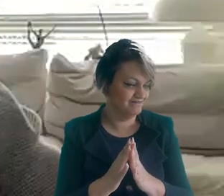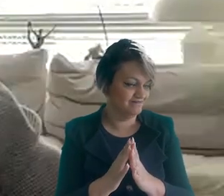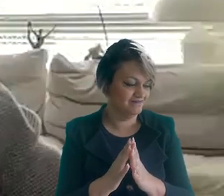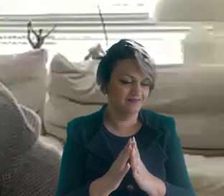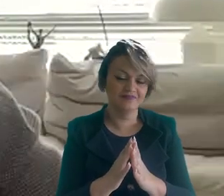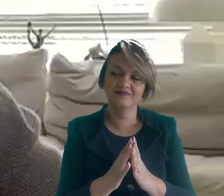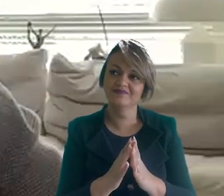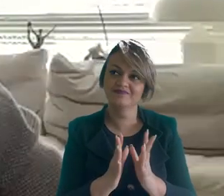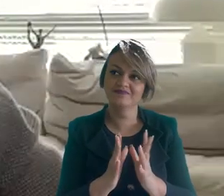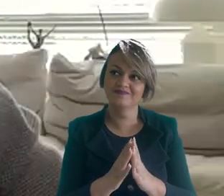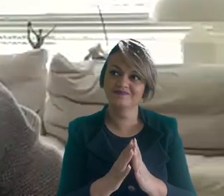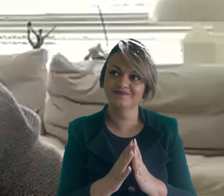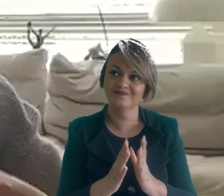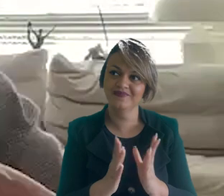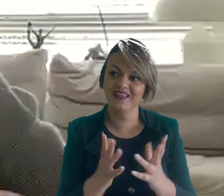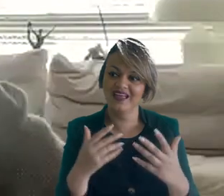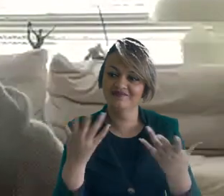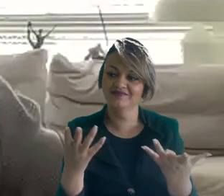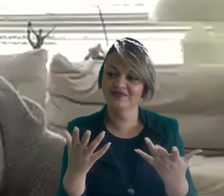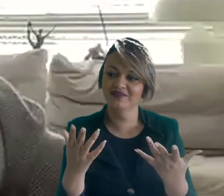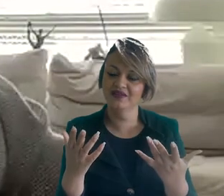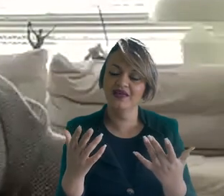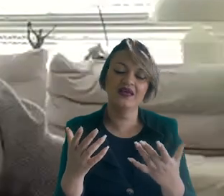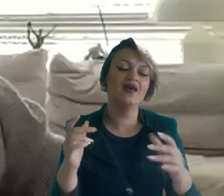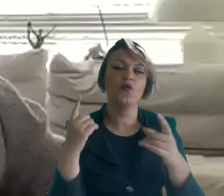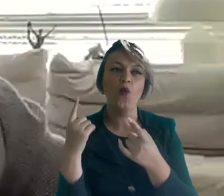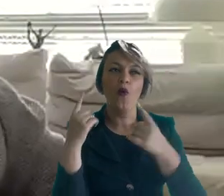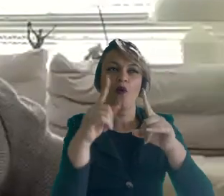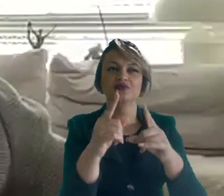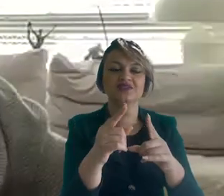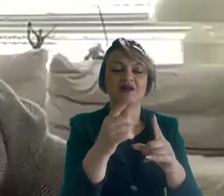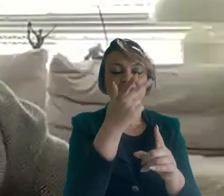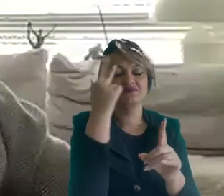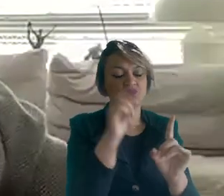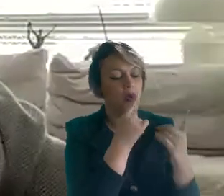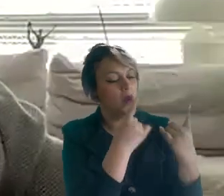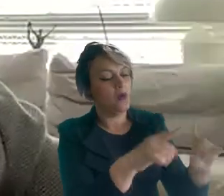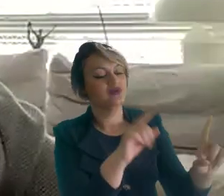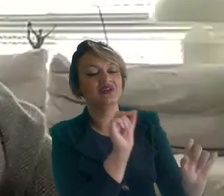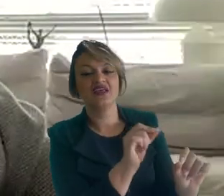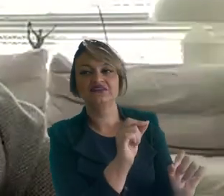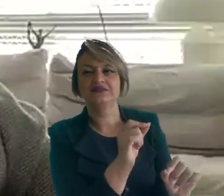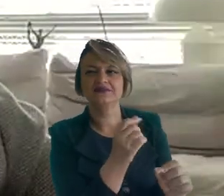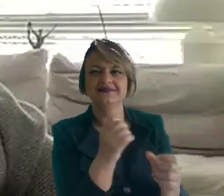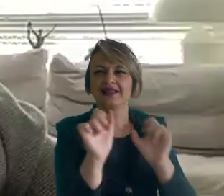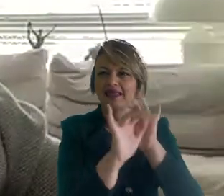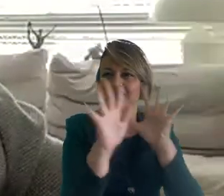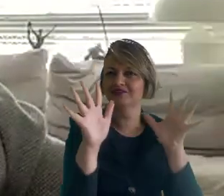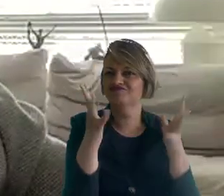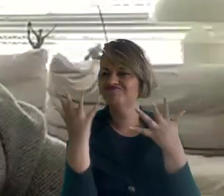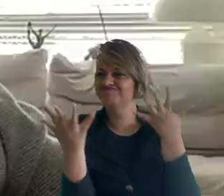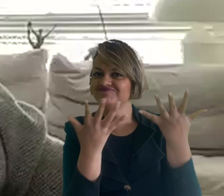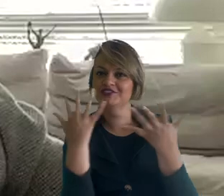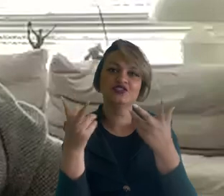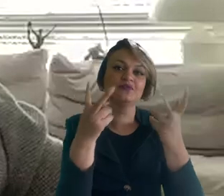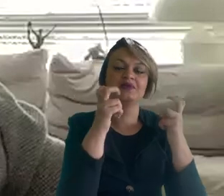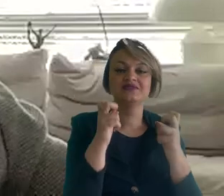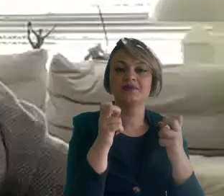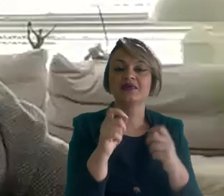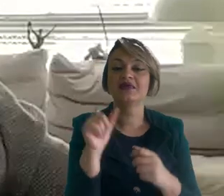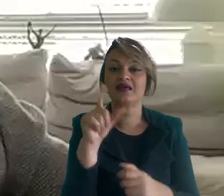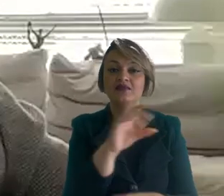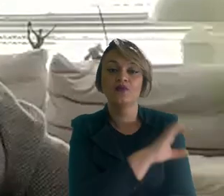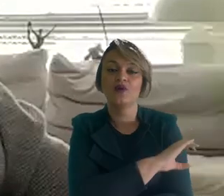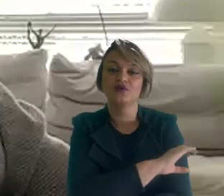um contra-ataque misterioso um contra-ataque misterioso que nos trouxe o código de processo civil